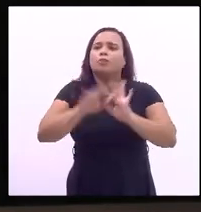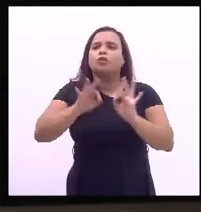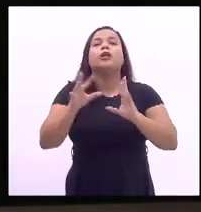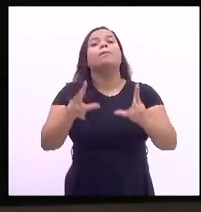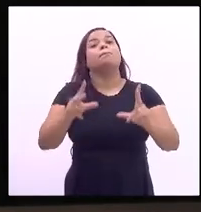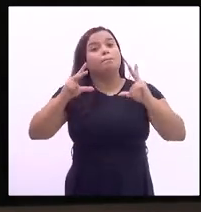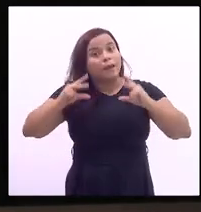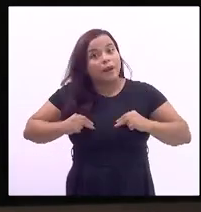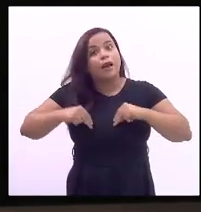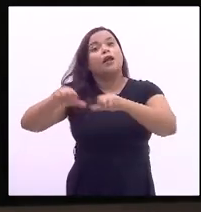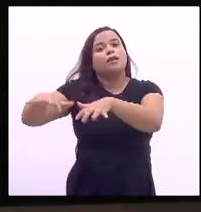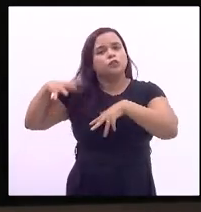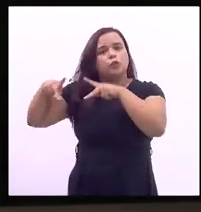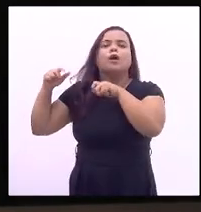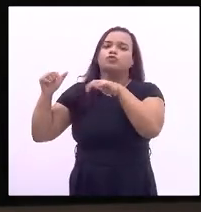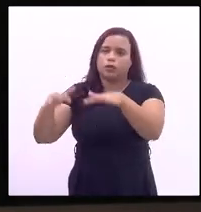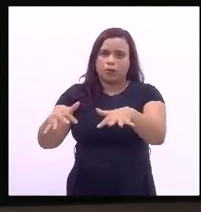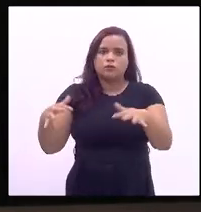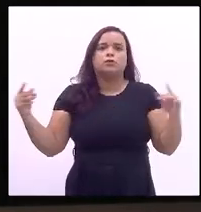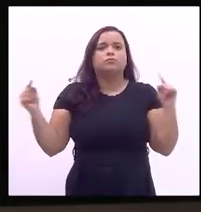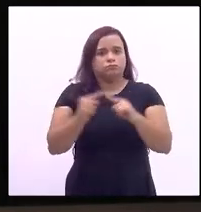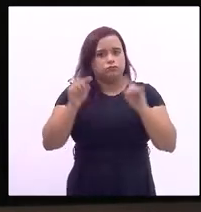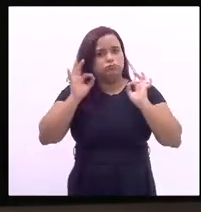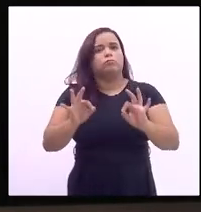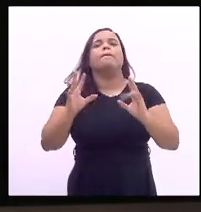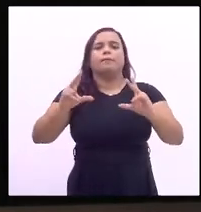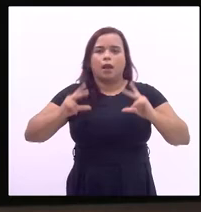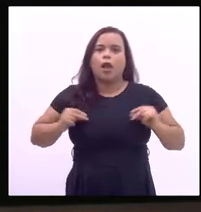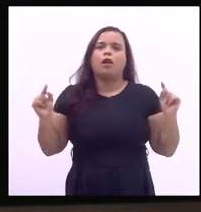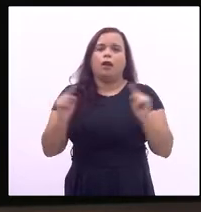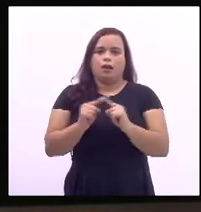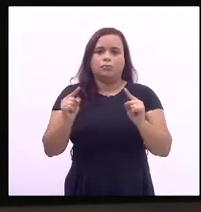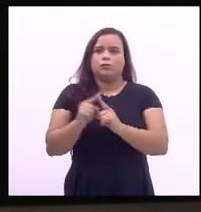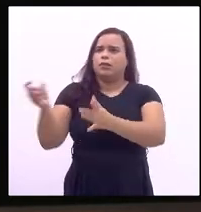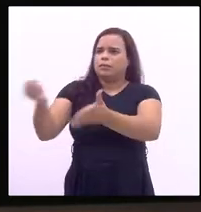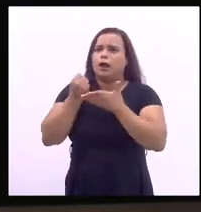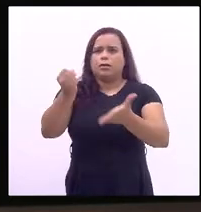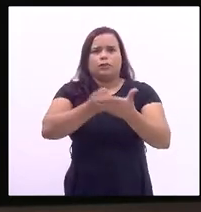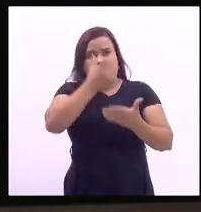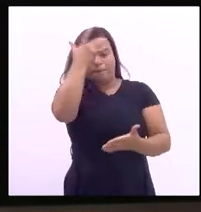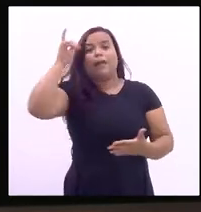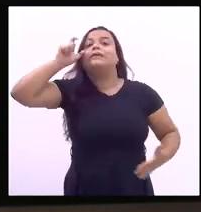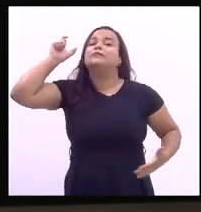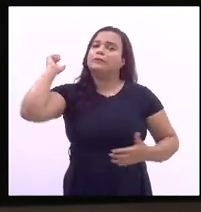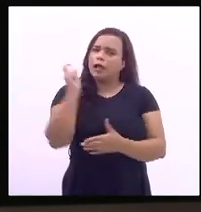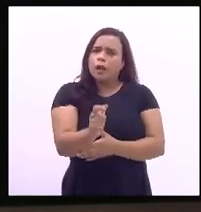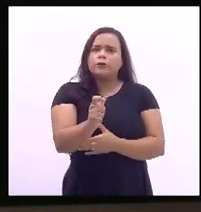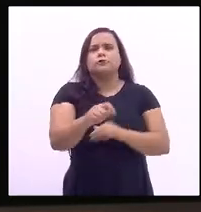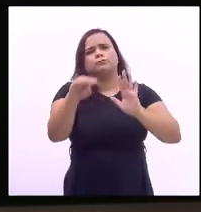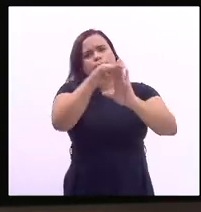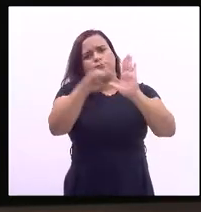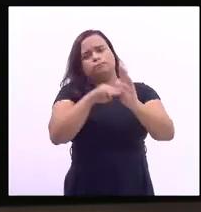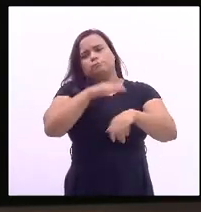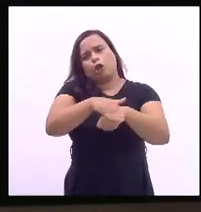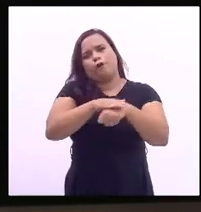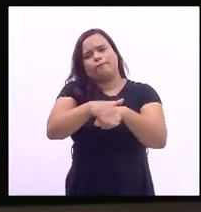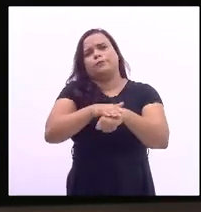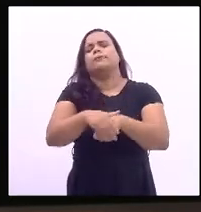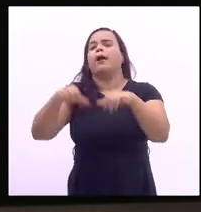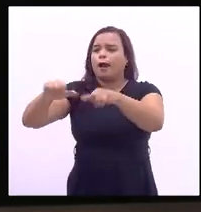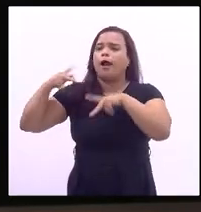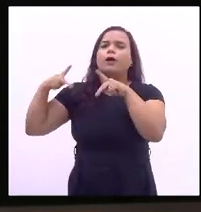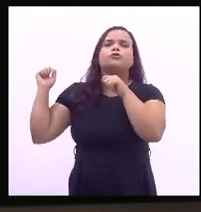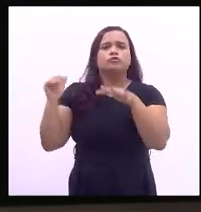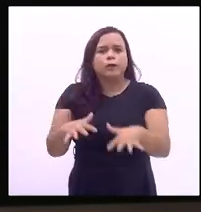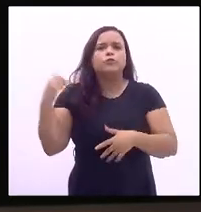merece uma audiência pública colocar os interessados nesta matéria Na audiência pública